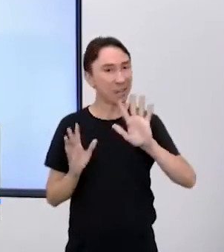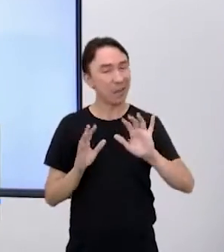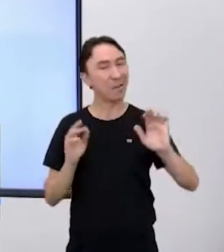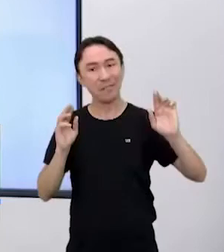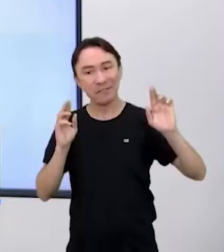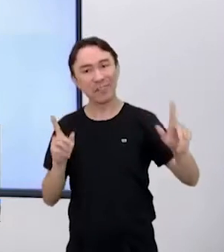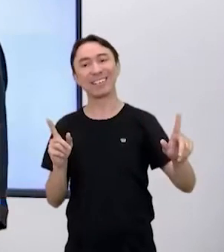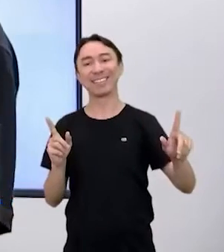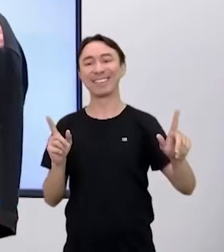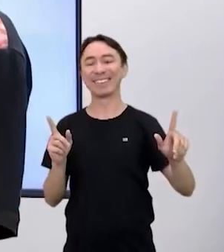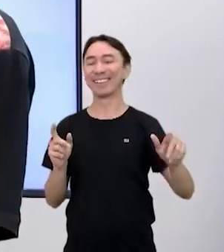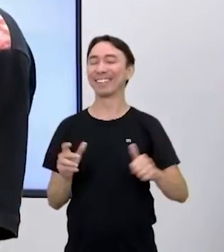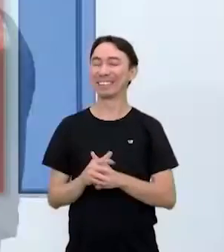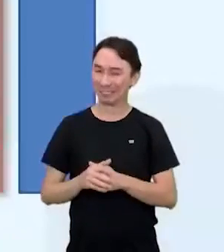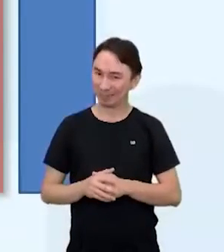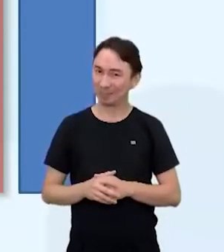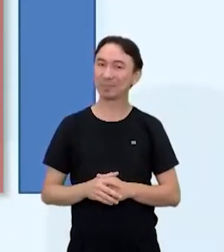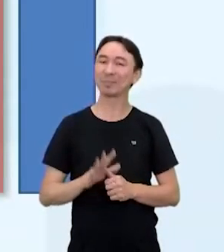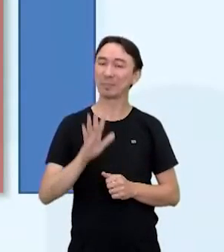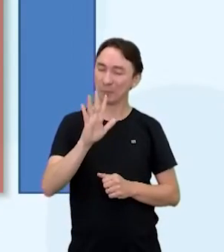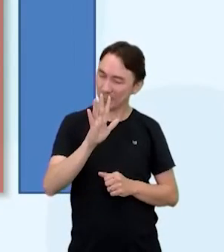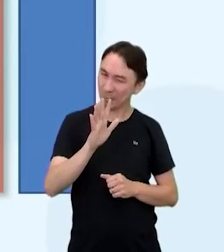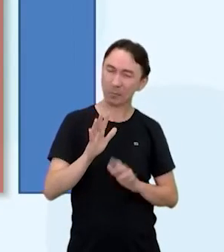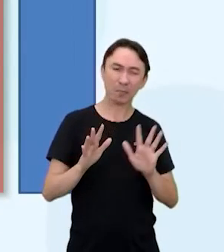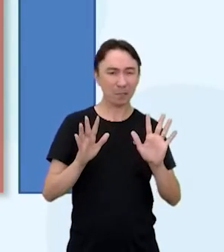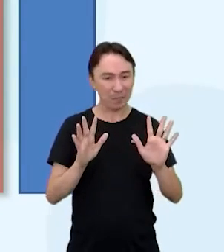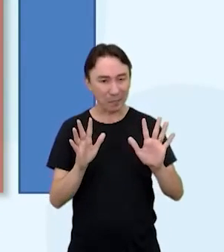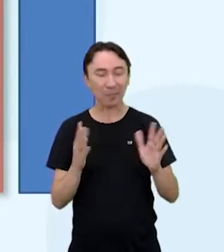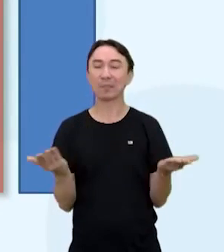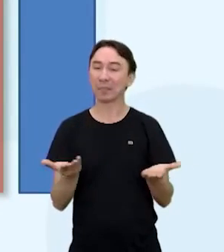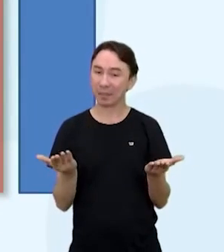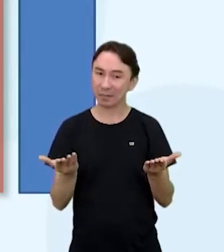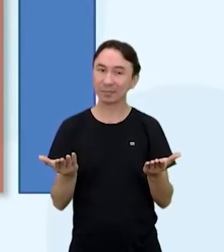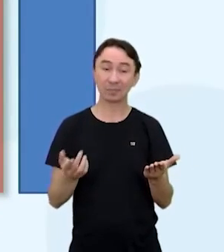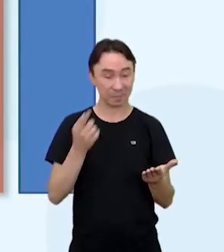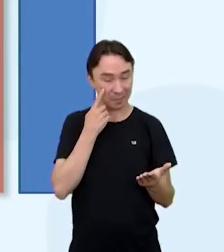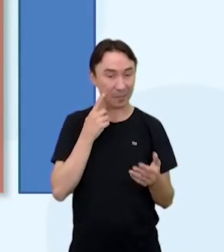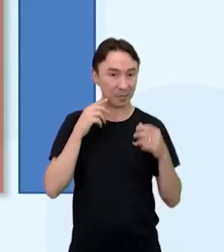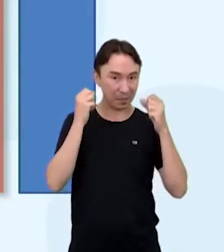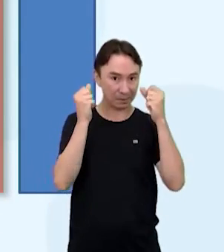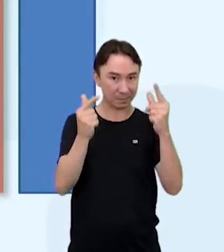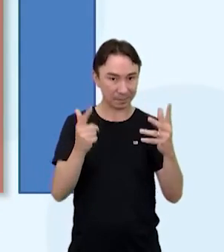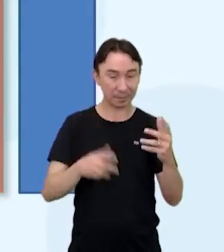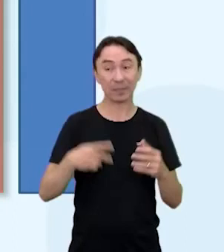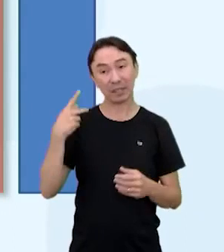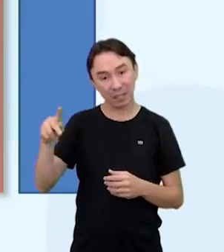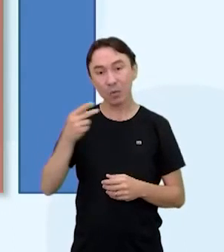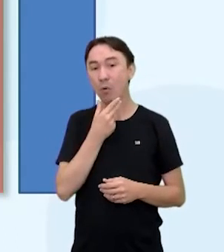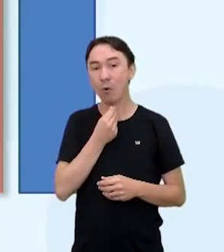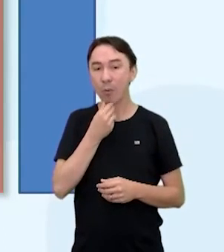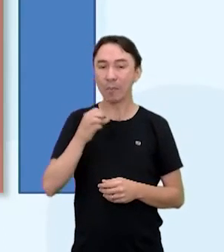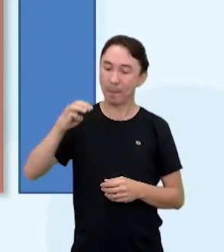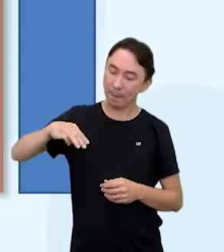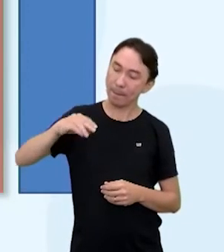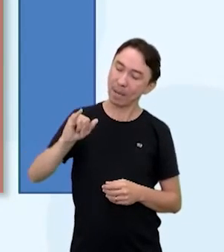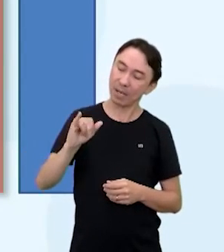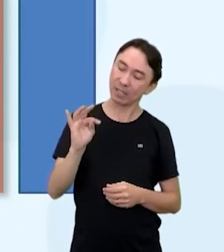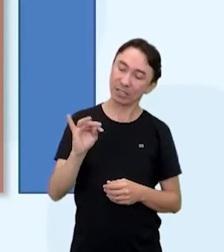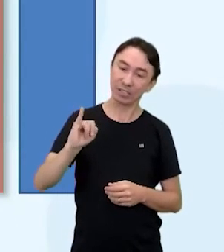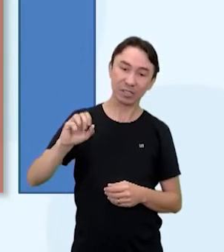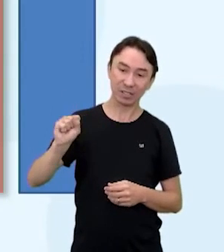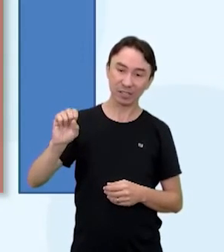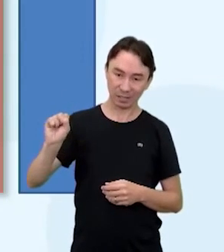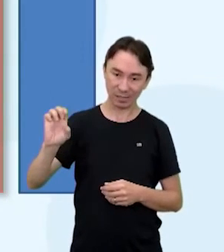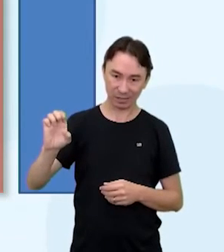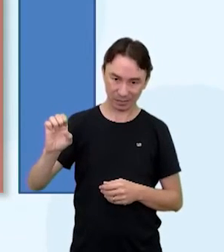tela aqui, ó, porque aqui a gente vai fazer uma pequeníssima biografia do Matisse. Então, inicialmente, sabe o que o Matisse